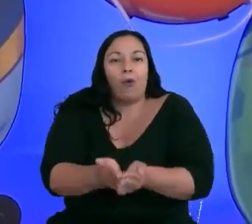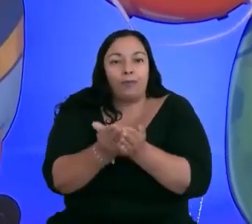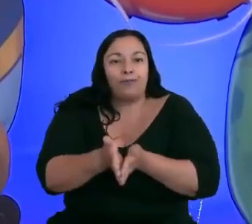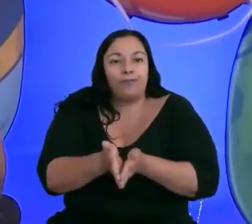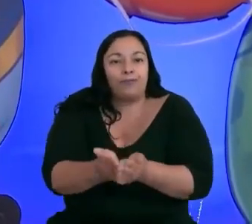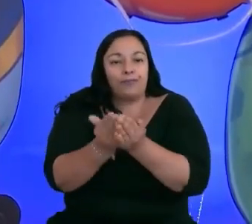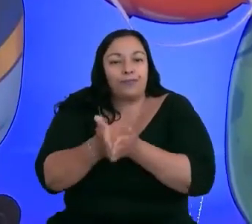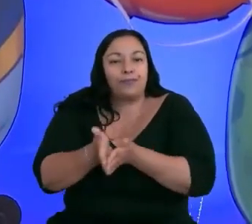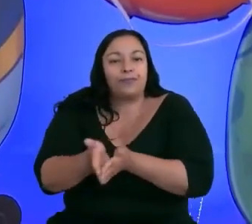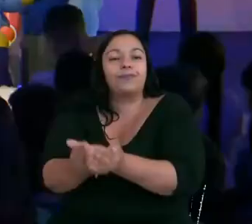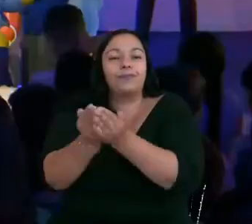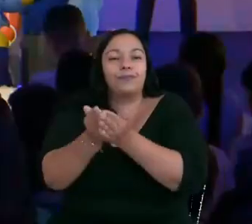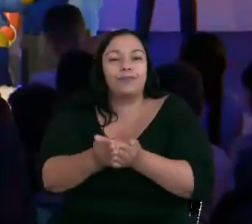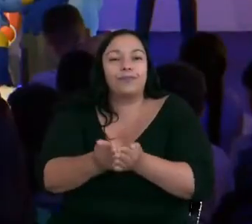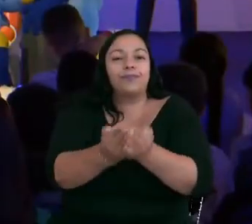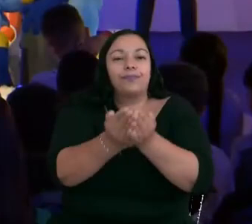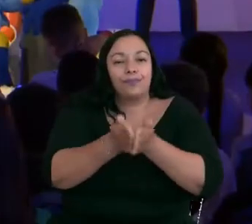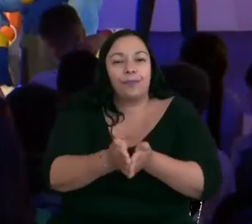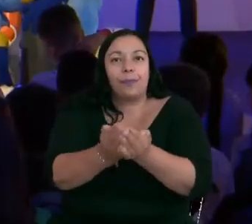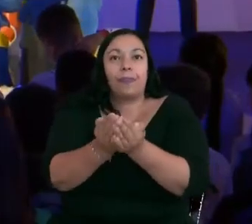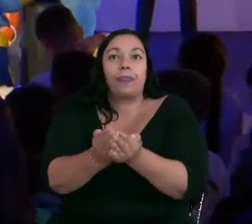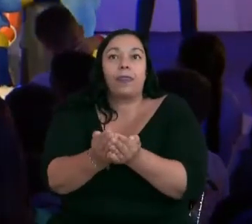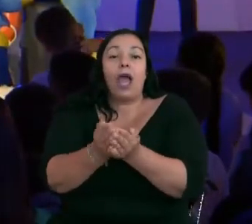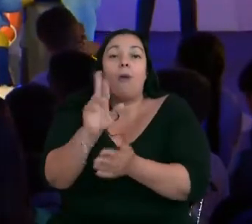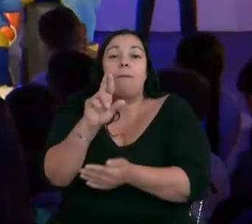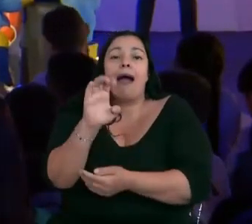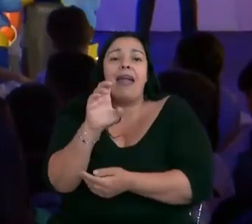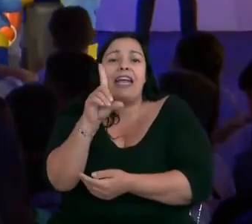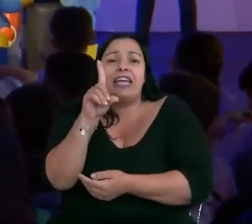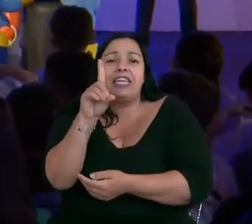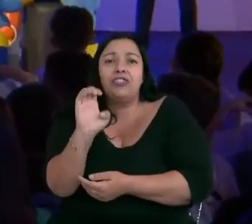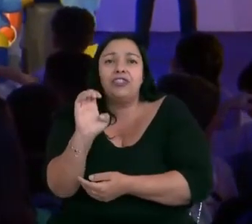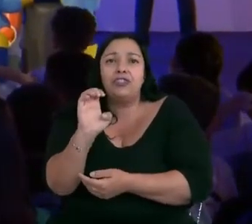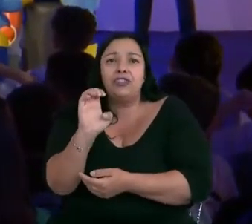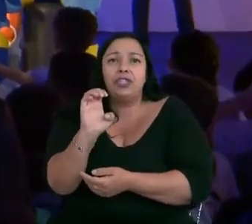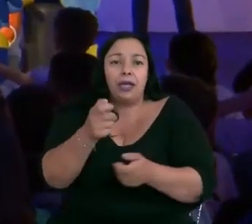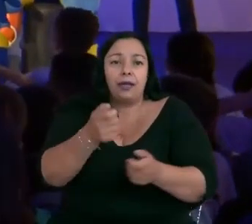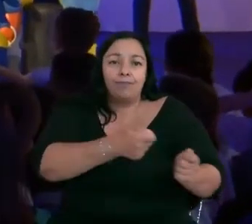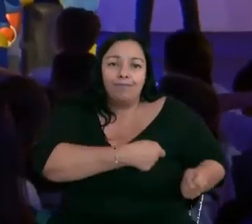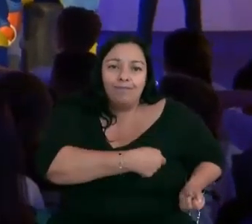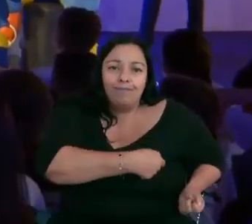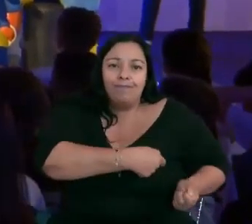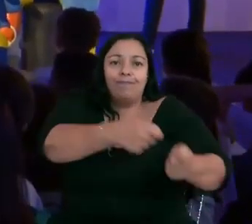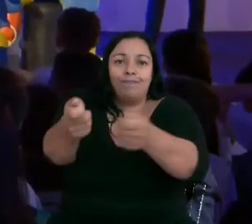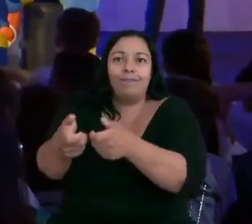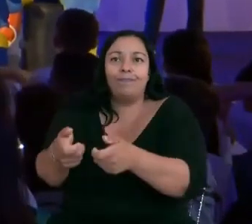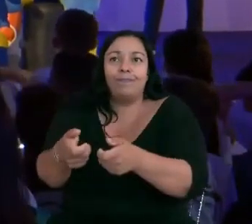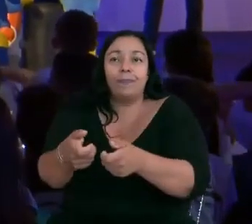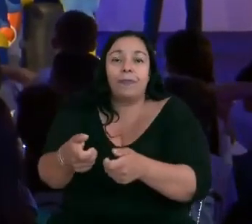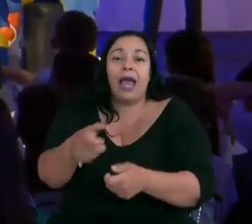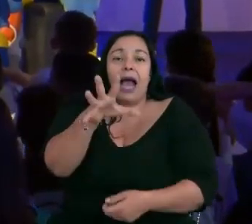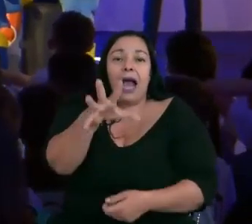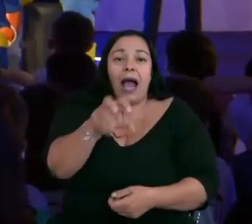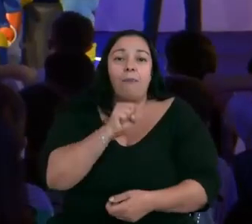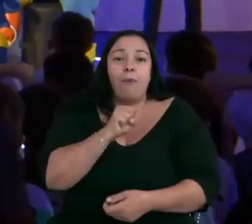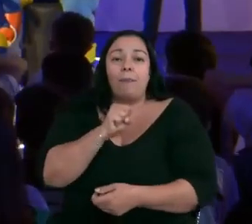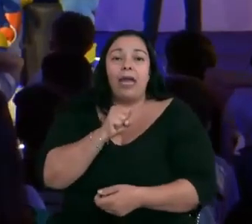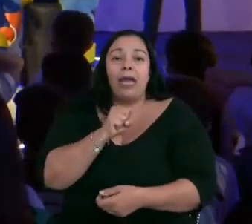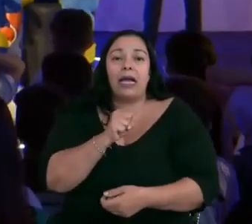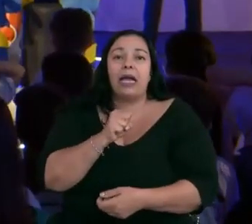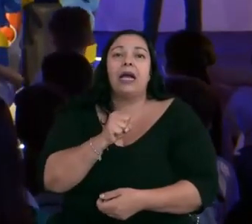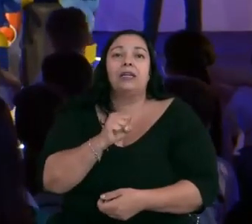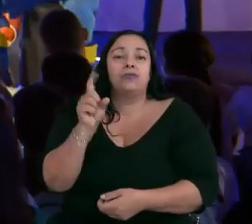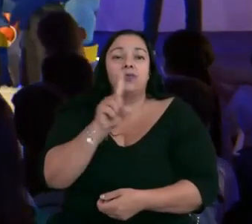mandou uma rede. E essa rede acabou pegando o Tubarino, gente. Ele não